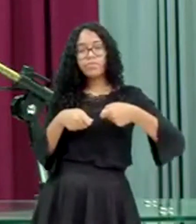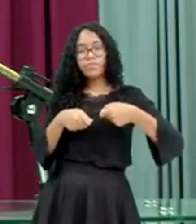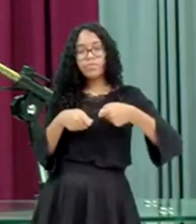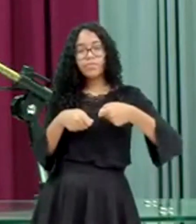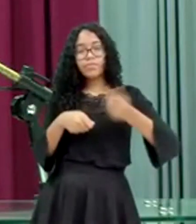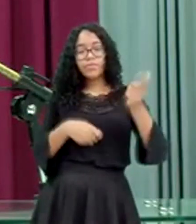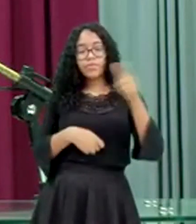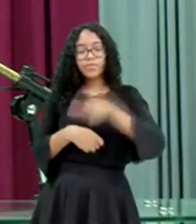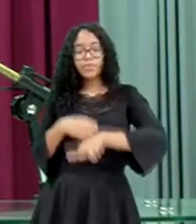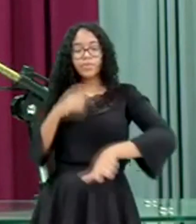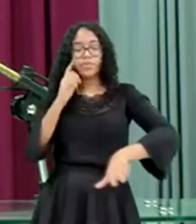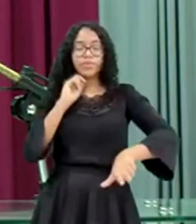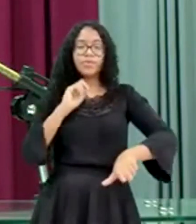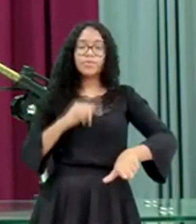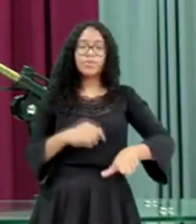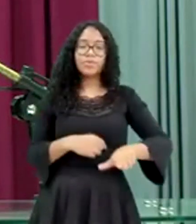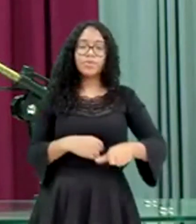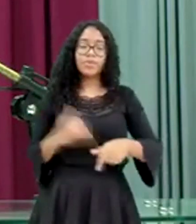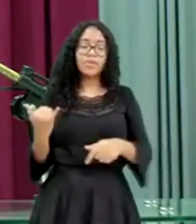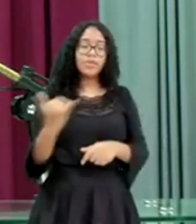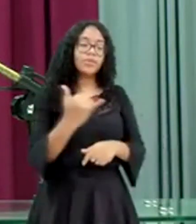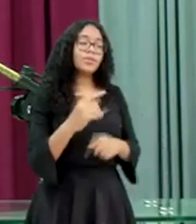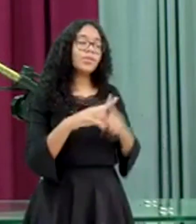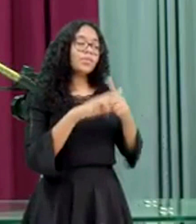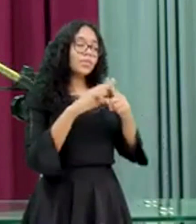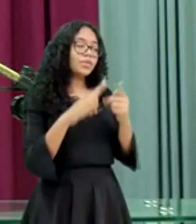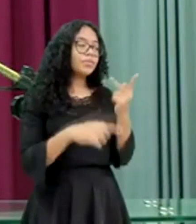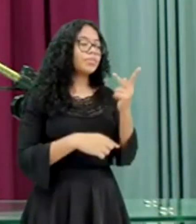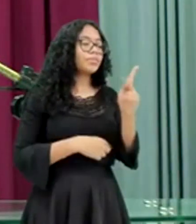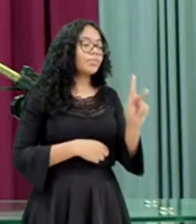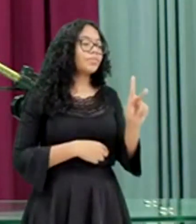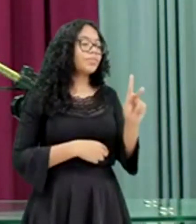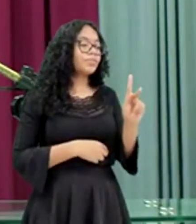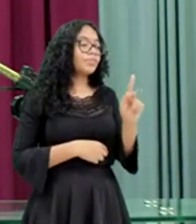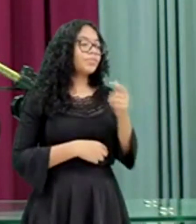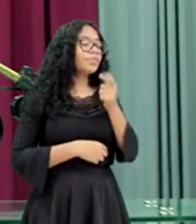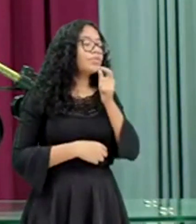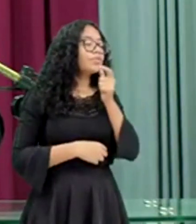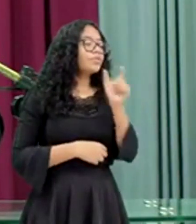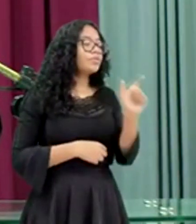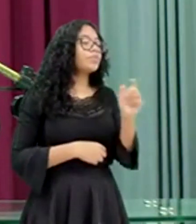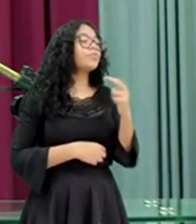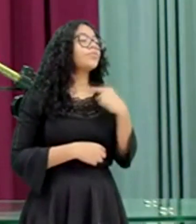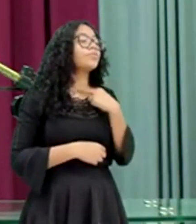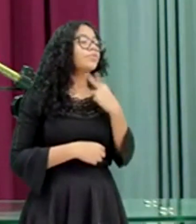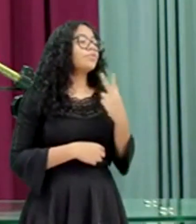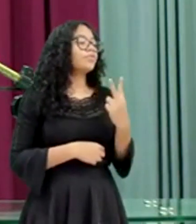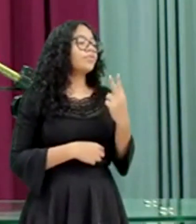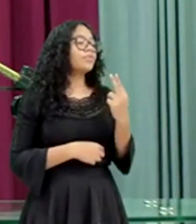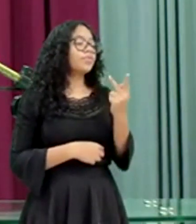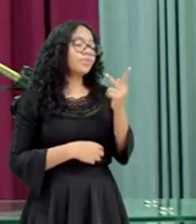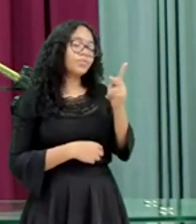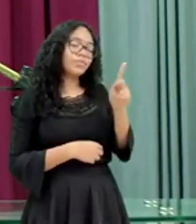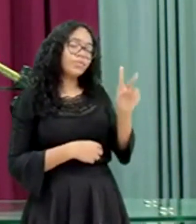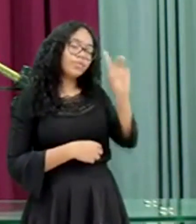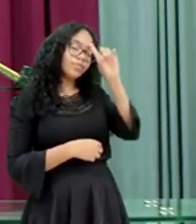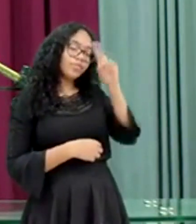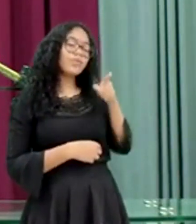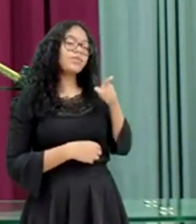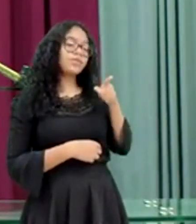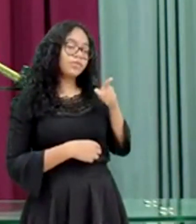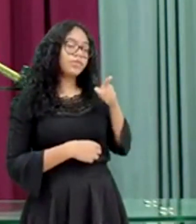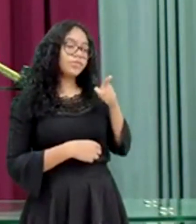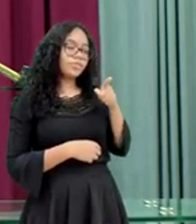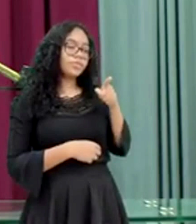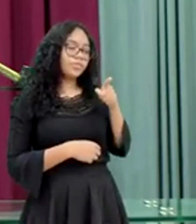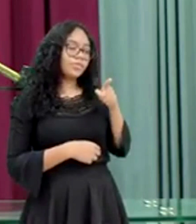mas sob a tua palavra lançaremos as redes. Debaixo da tua ordem, debaixo da